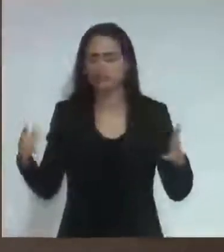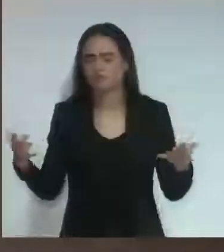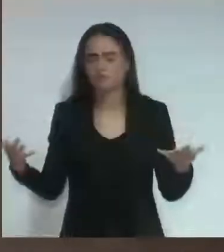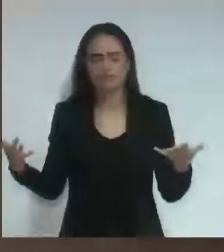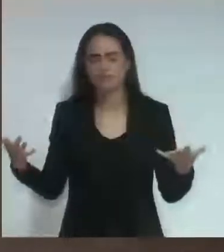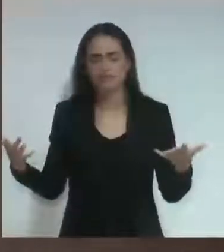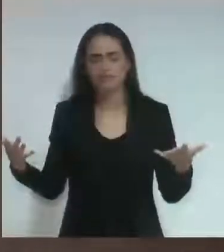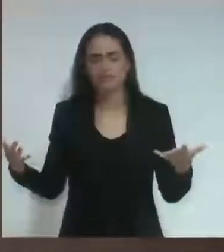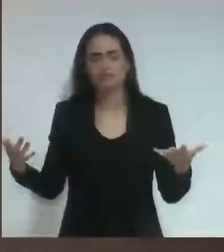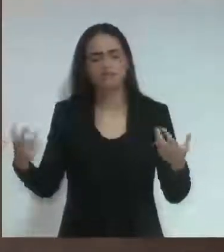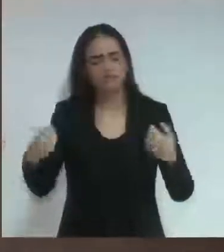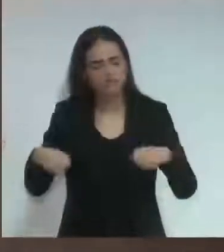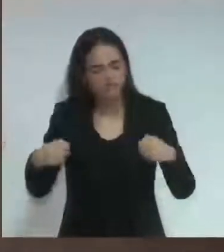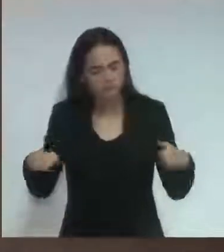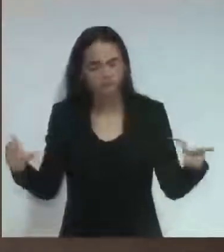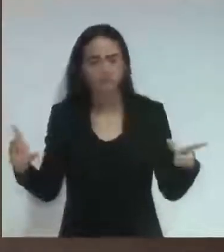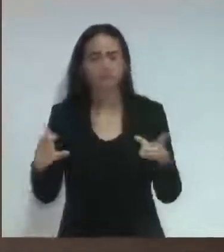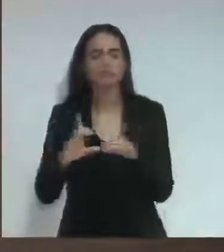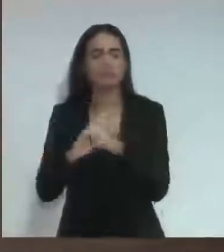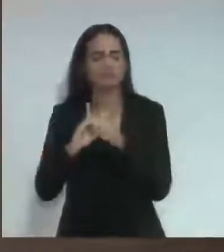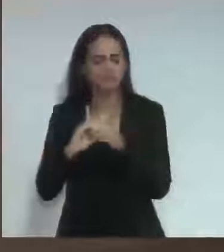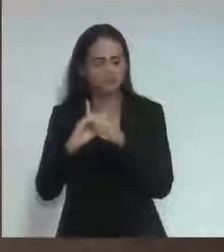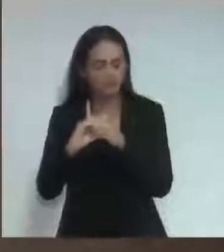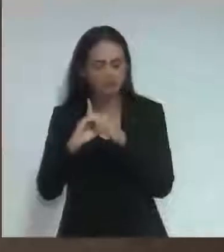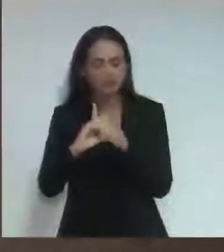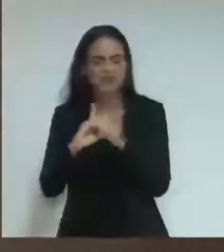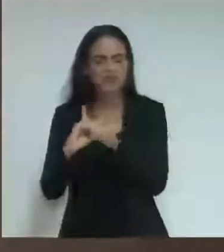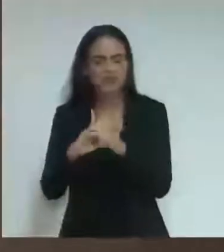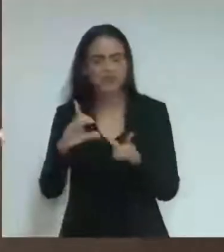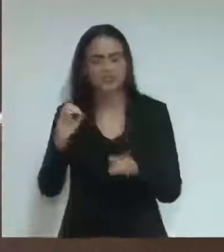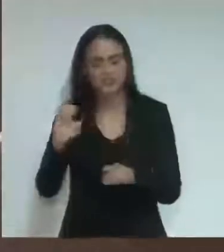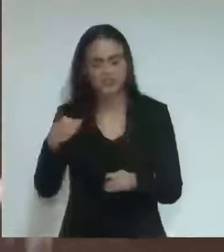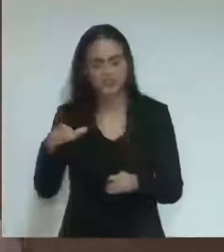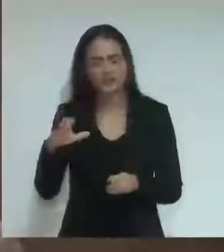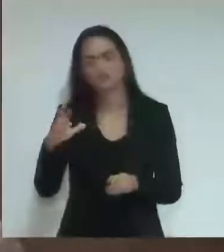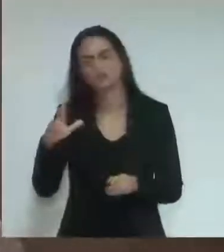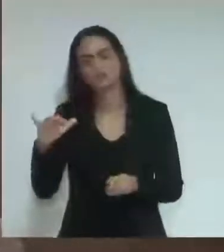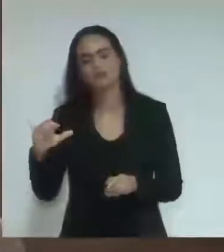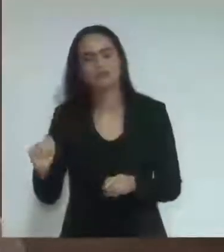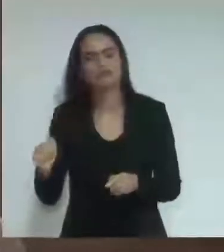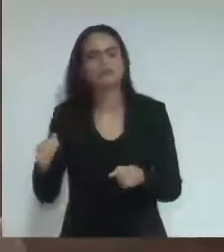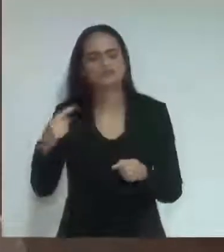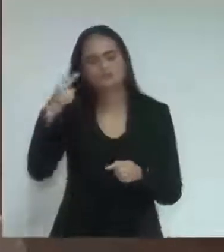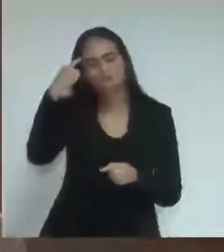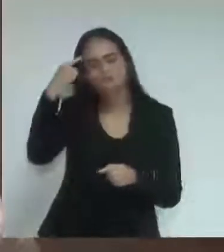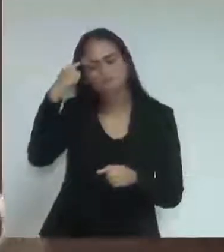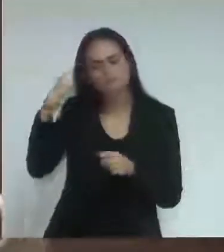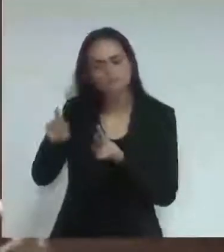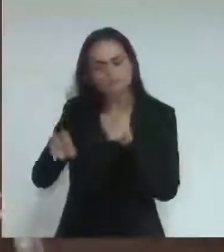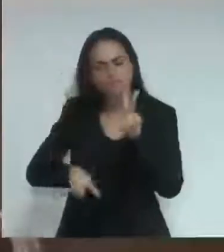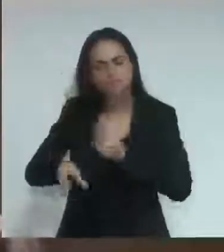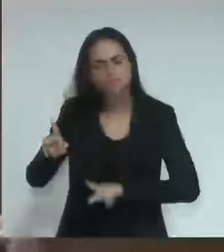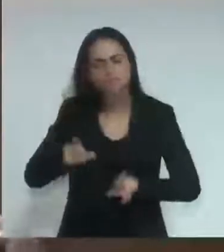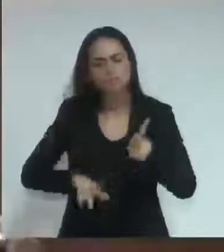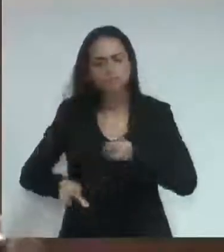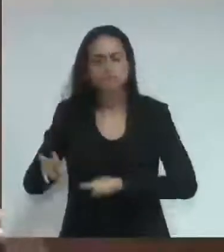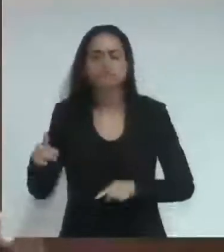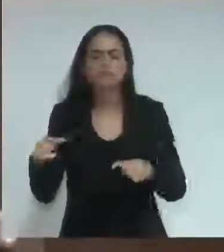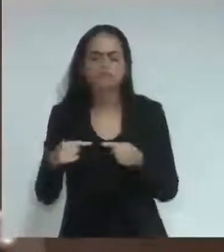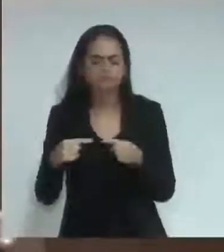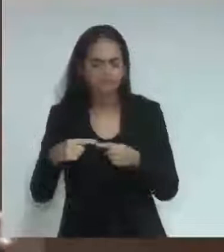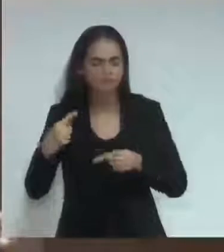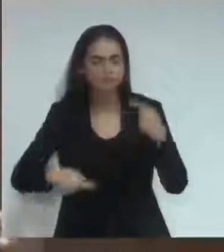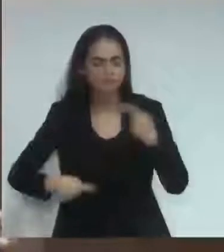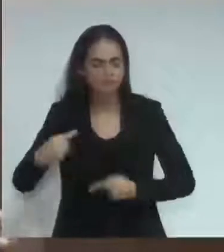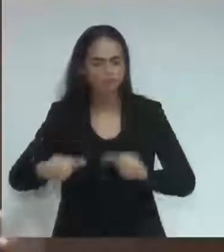implantadas, né? Então, a gente pode discutir pontos de vista, ideologias, ponto de vista em relação à economia, mas não colocar